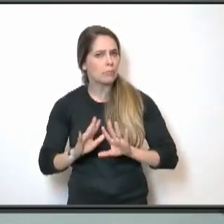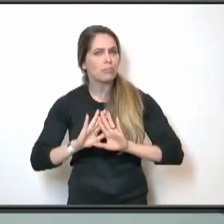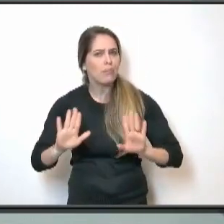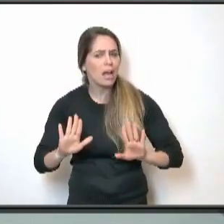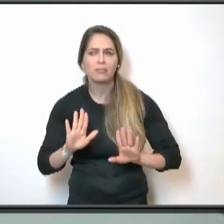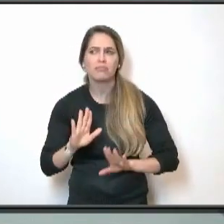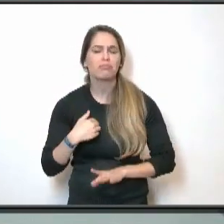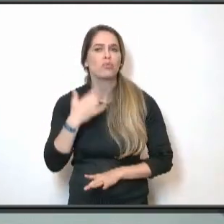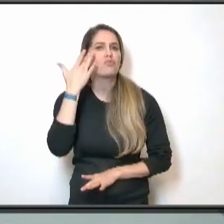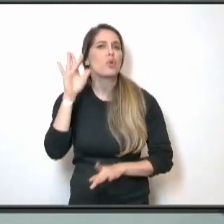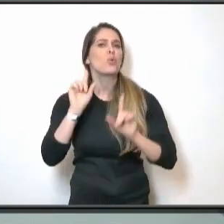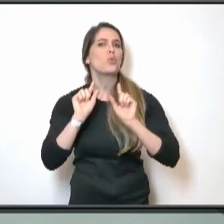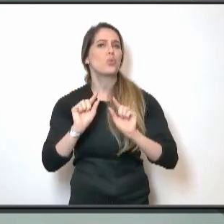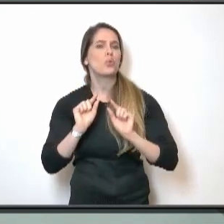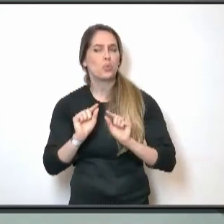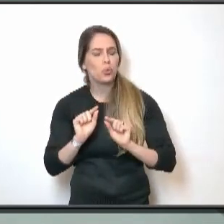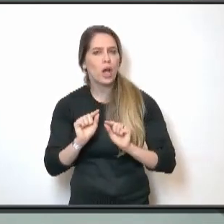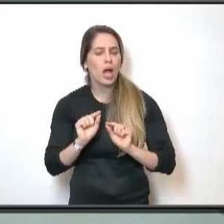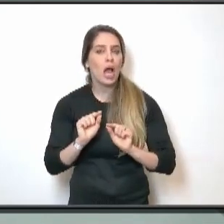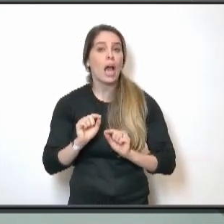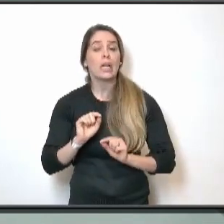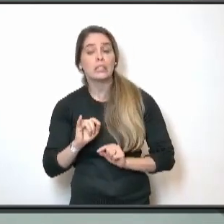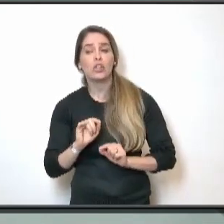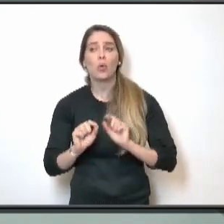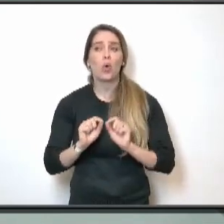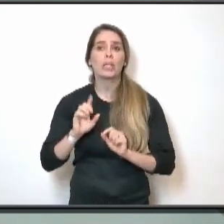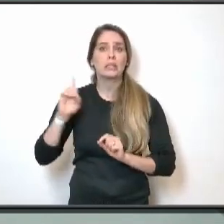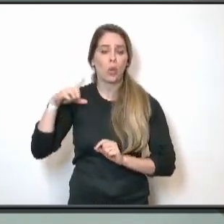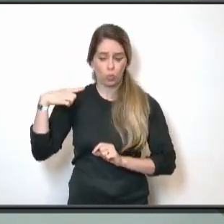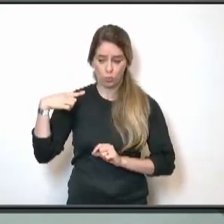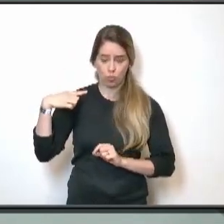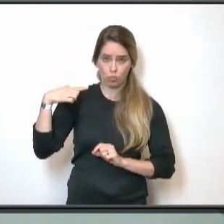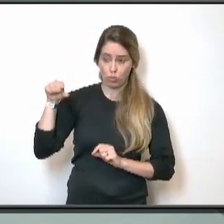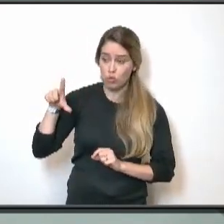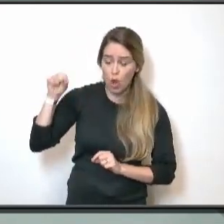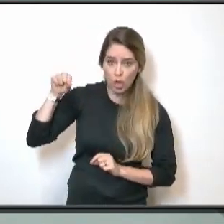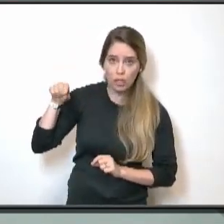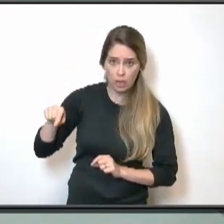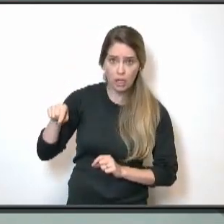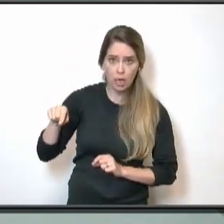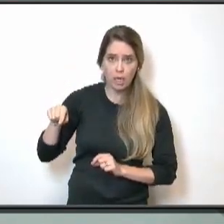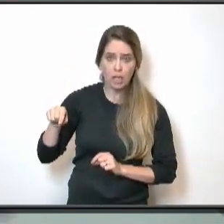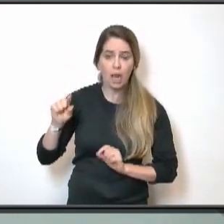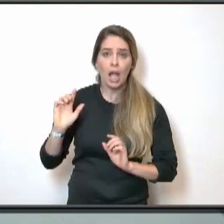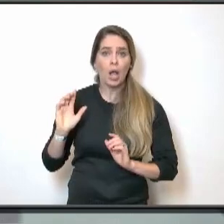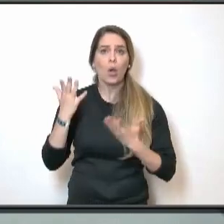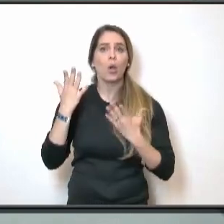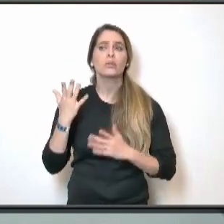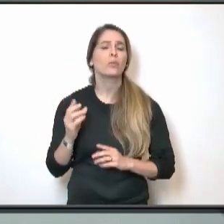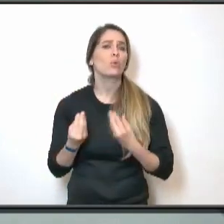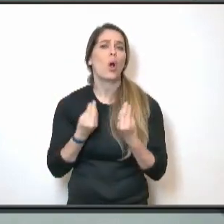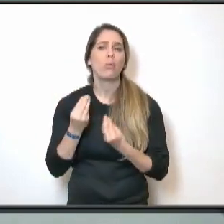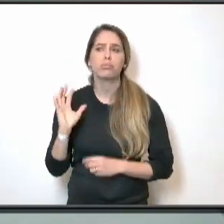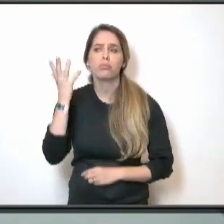não sabia é que o despertamento vocacional do Dr. Shedd aconteceu em um